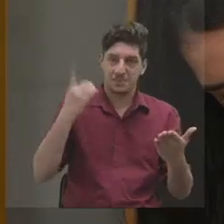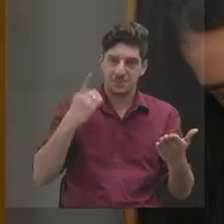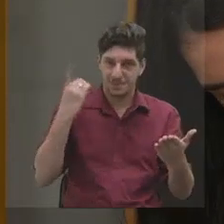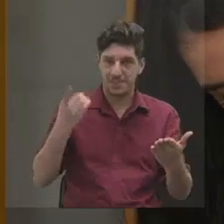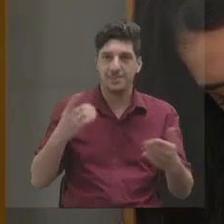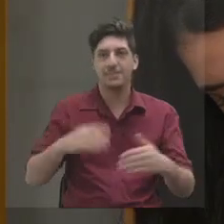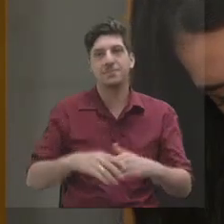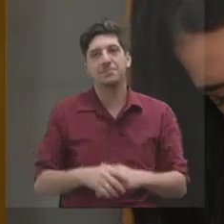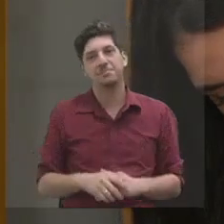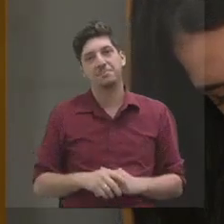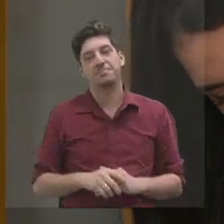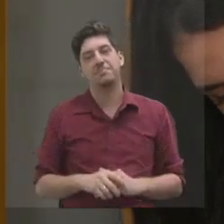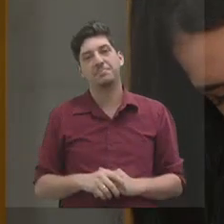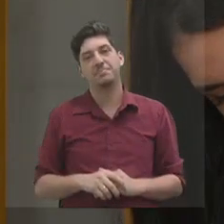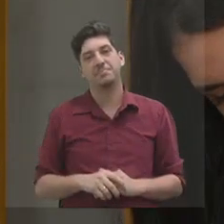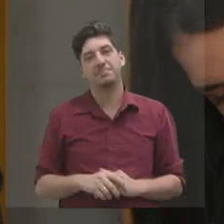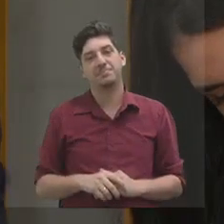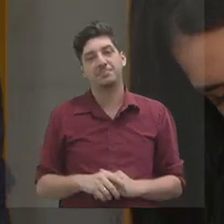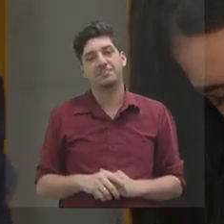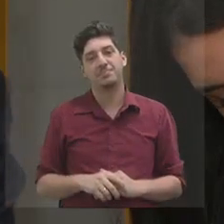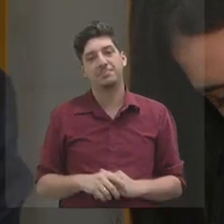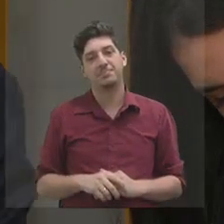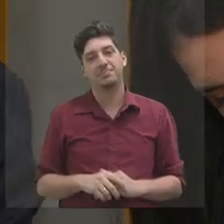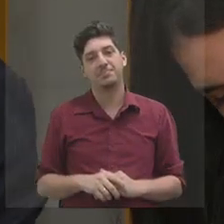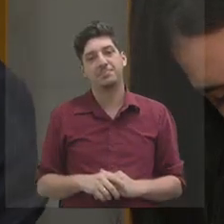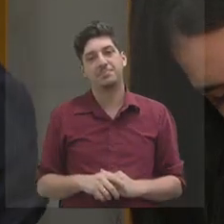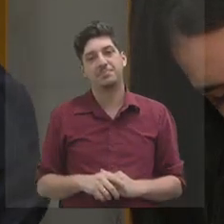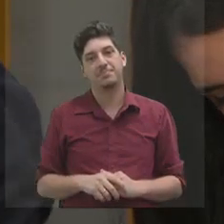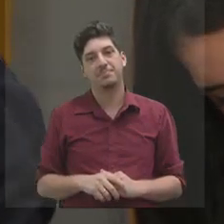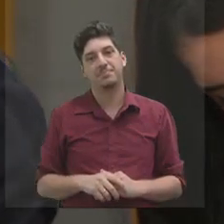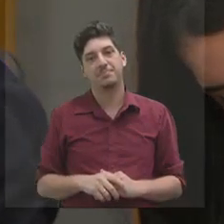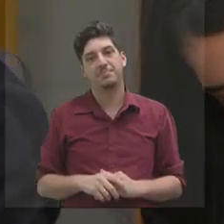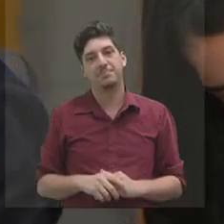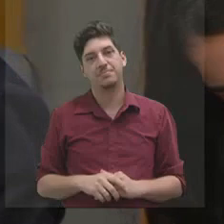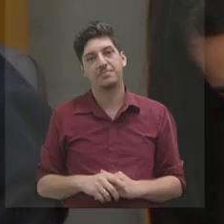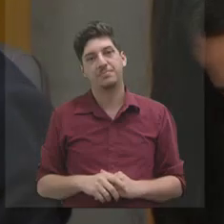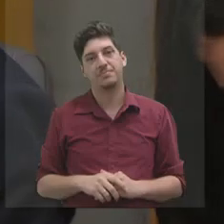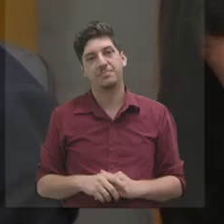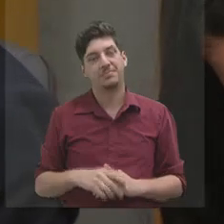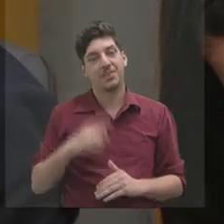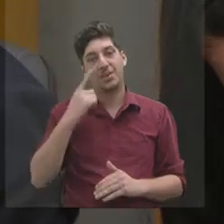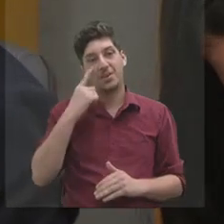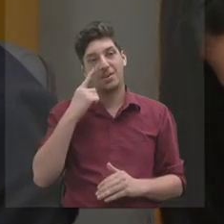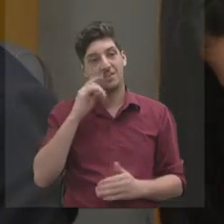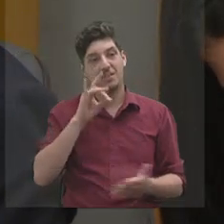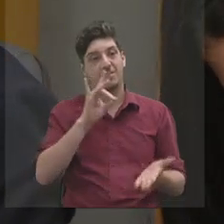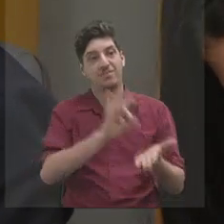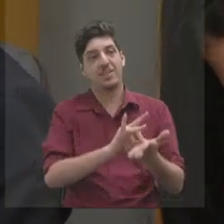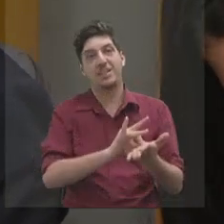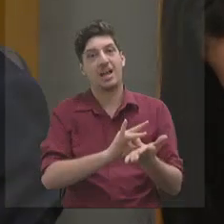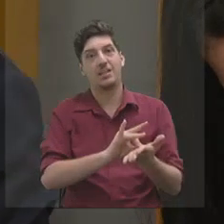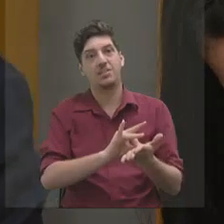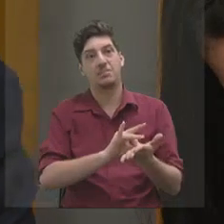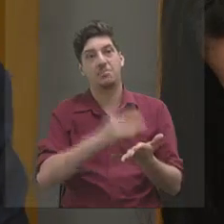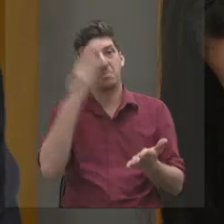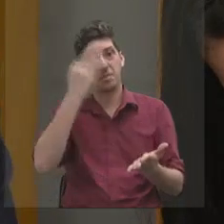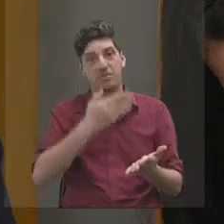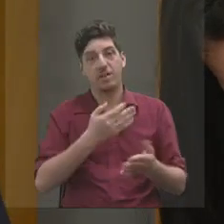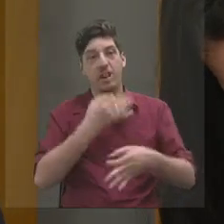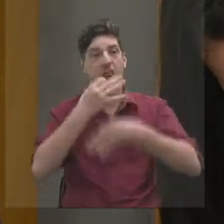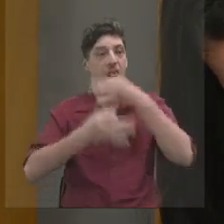é eu sempre digo que contra fatos não há argumentos